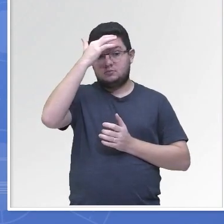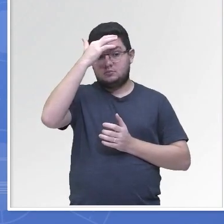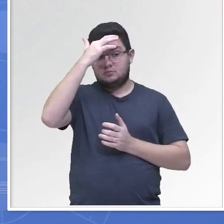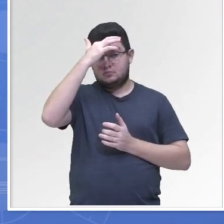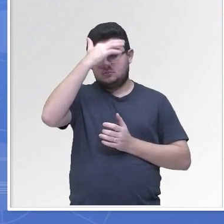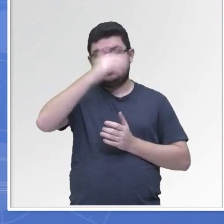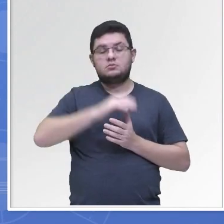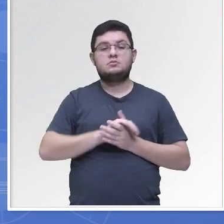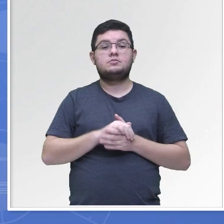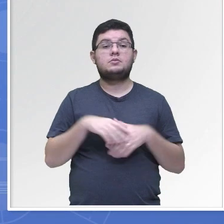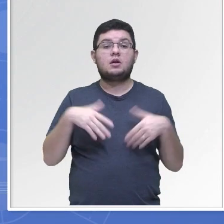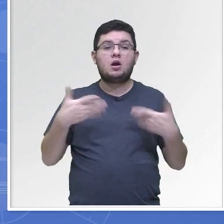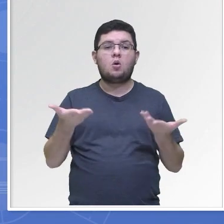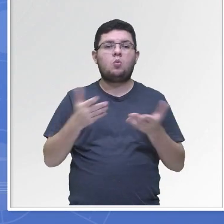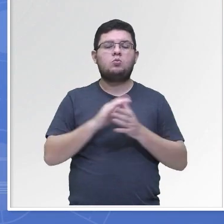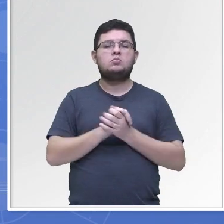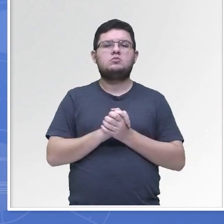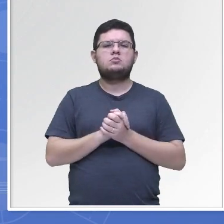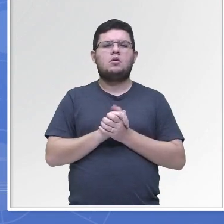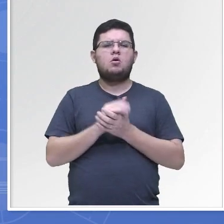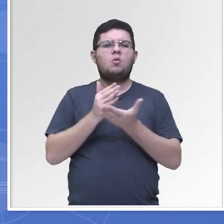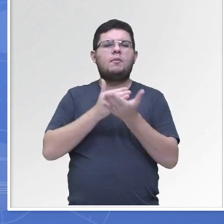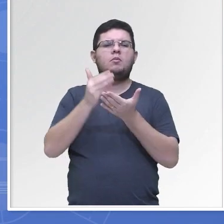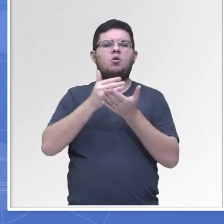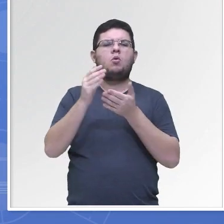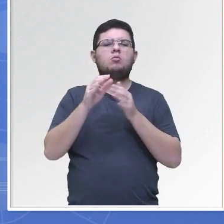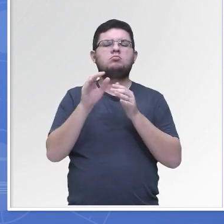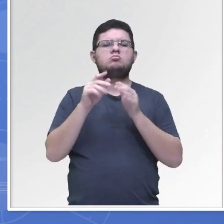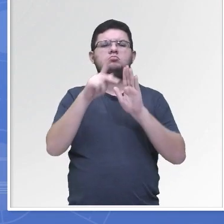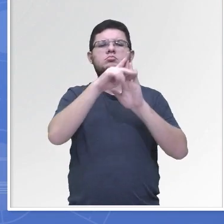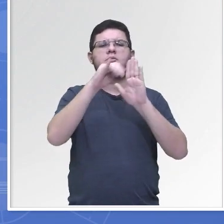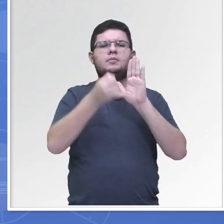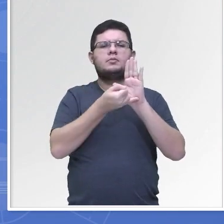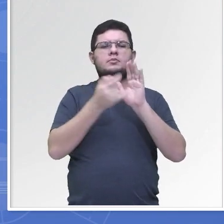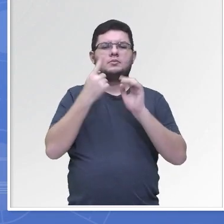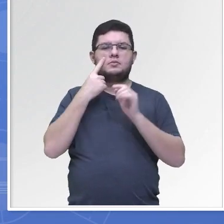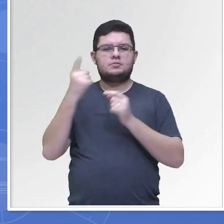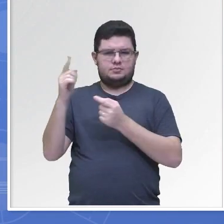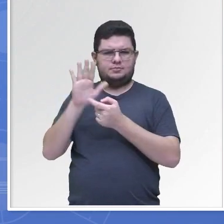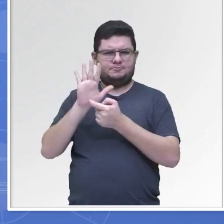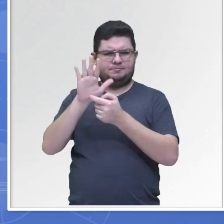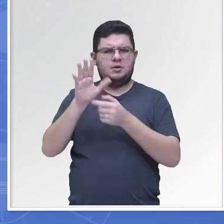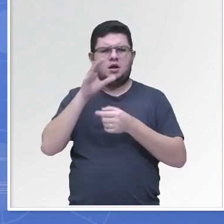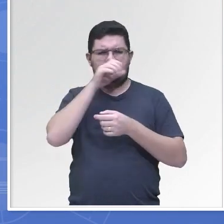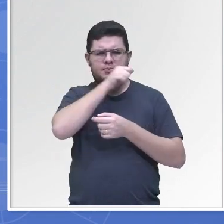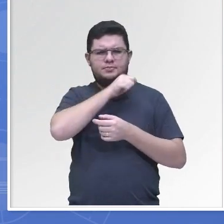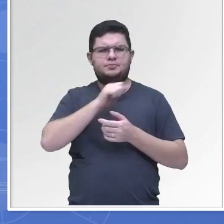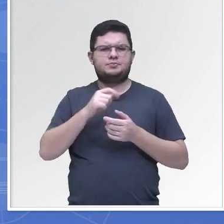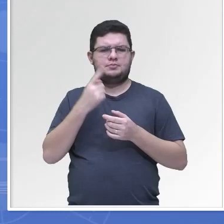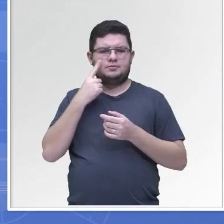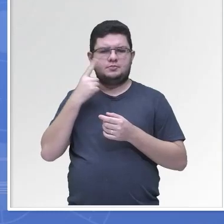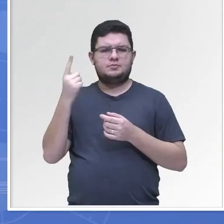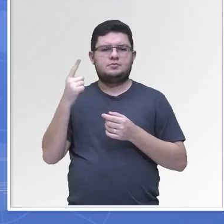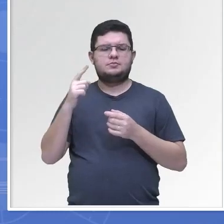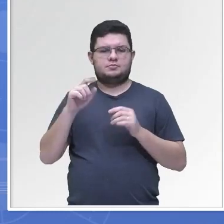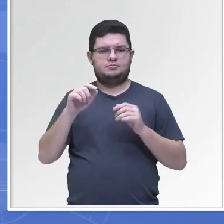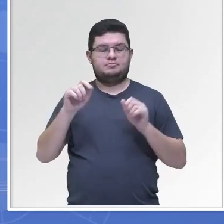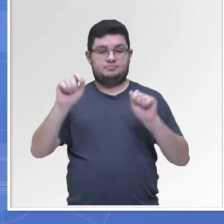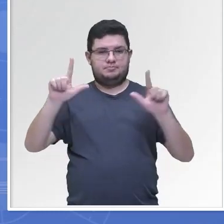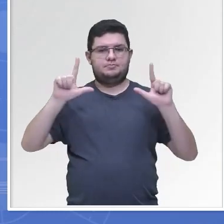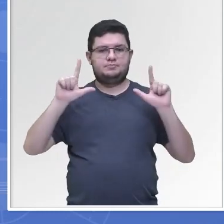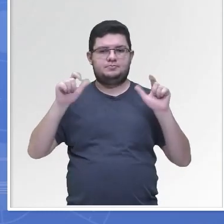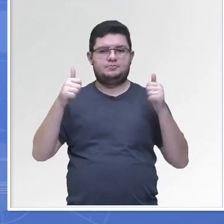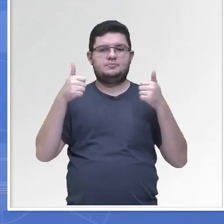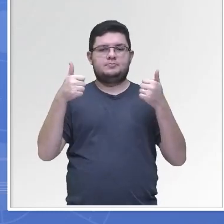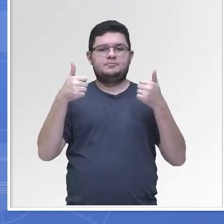a partir de um projeto, pode colocar para nós aqui rapidinho? Para vocês possam ver melhor? Isso